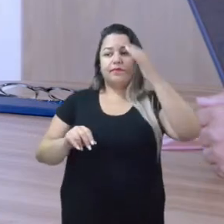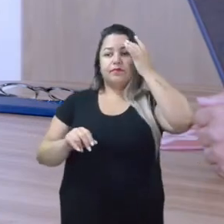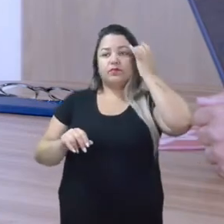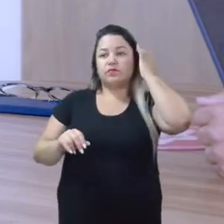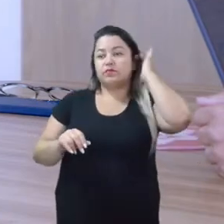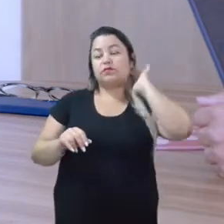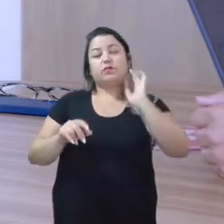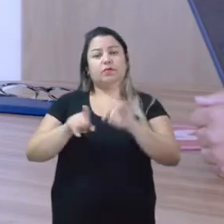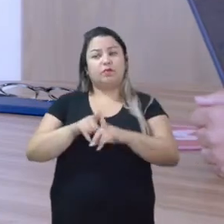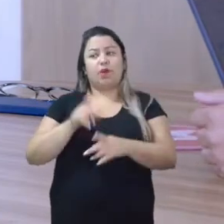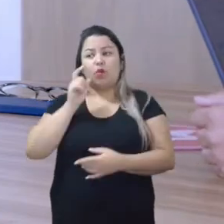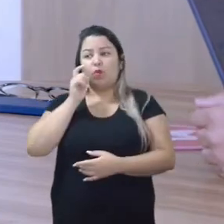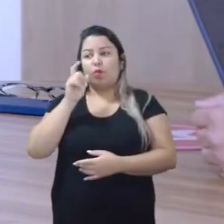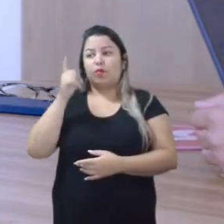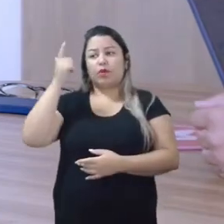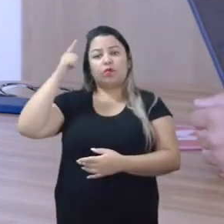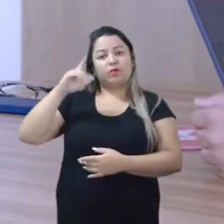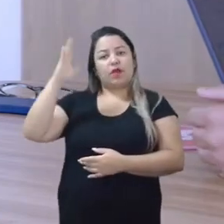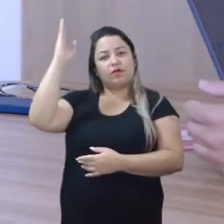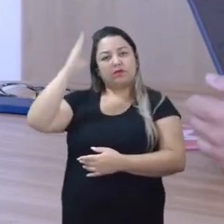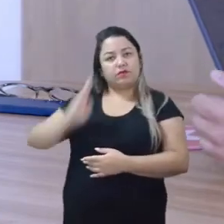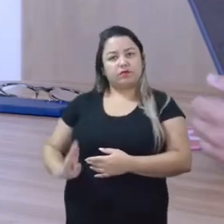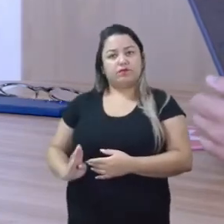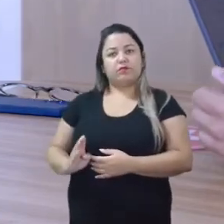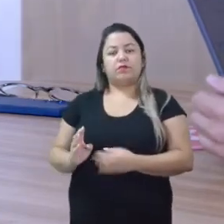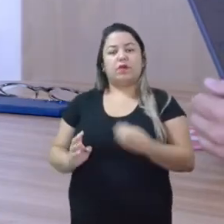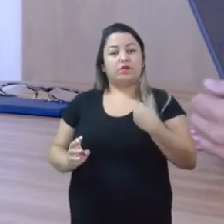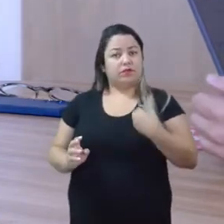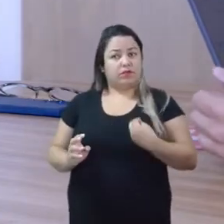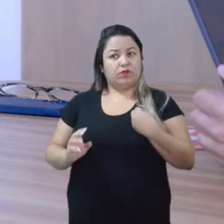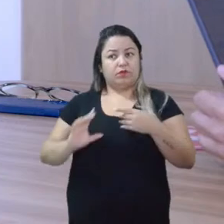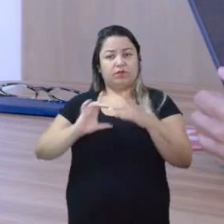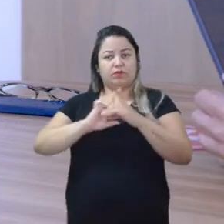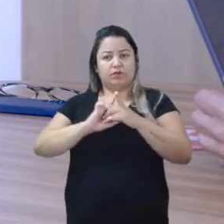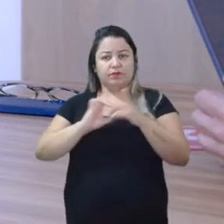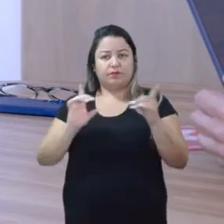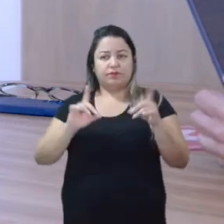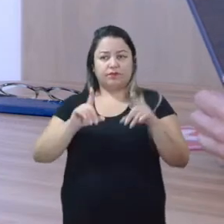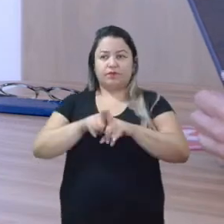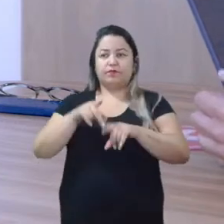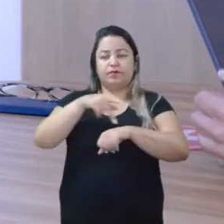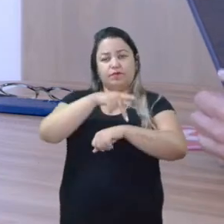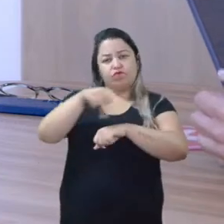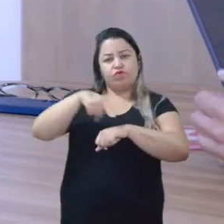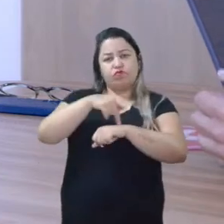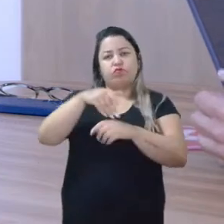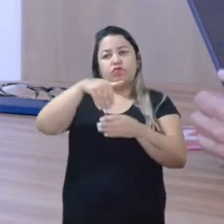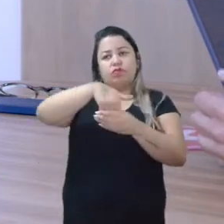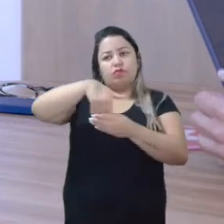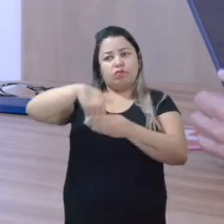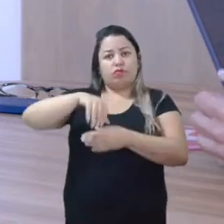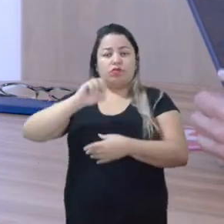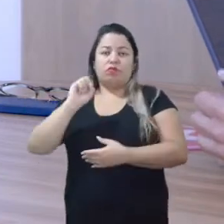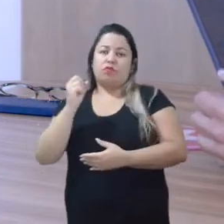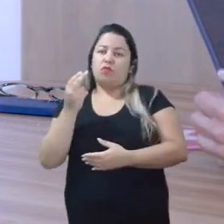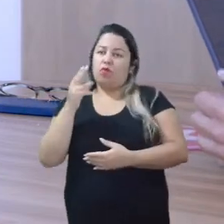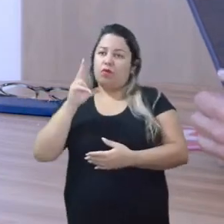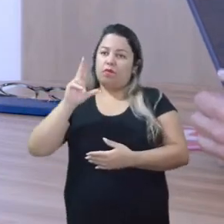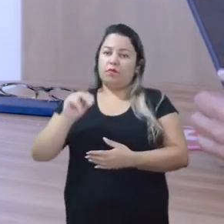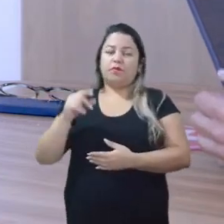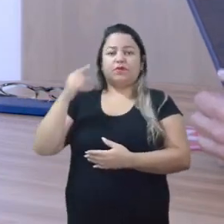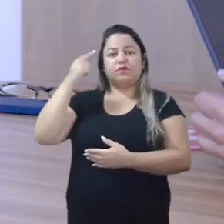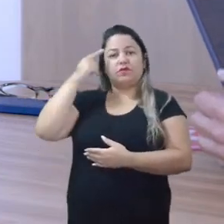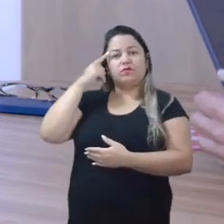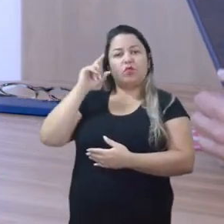interessantes para o Brasil, para a vida democrática no país, seja no período eleitoral ou não. Porque você tem que pensar o seguinte, o algoritmo